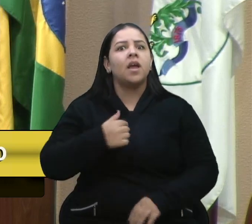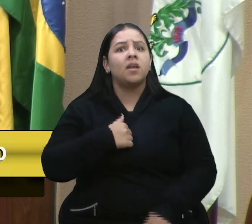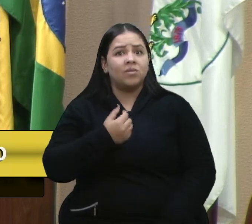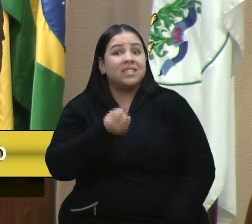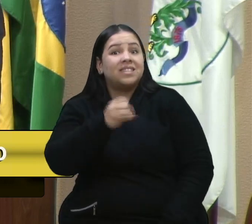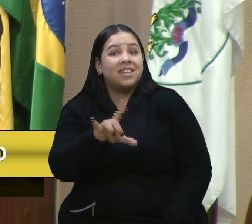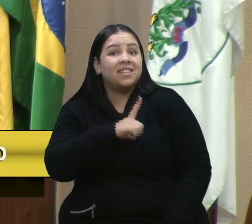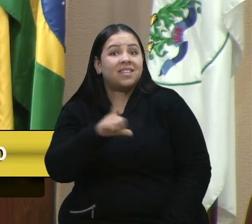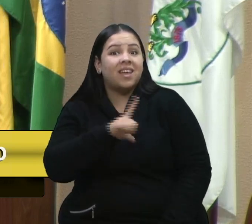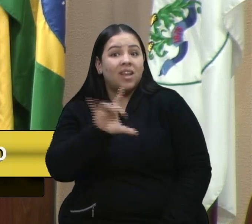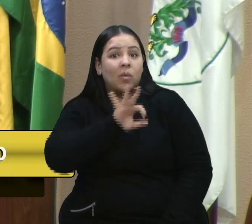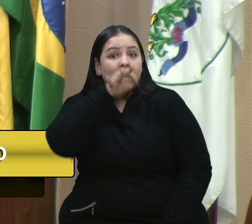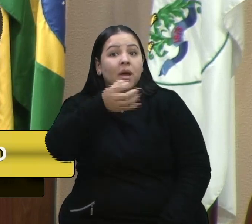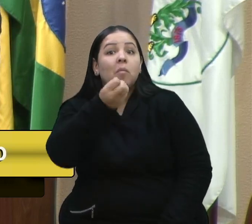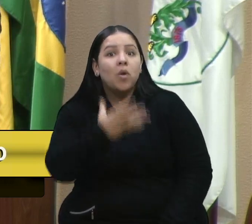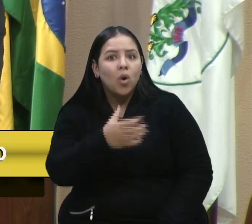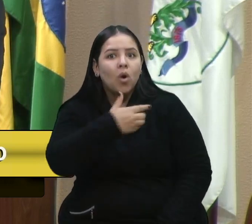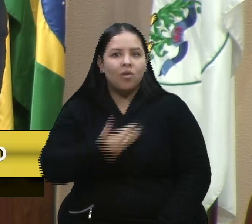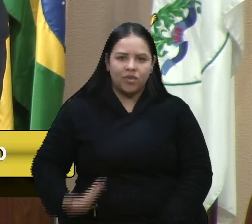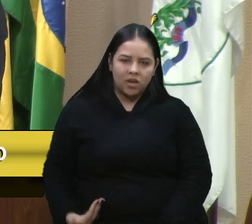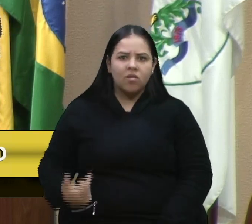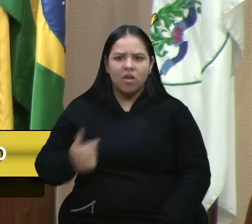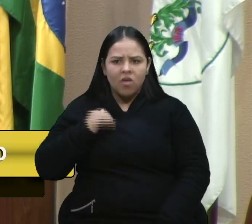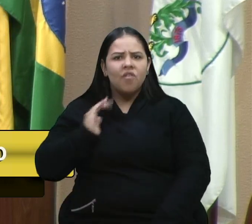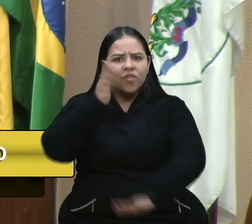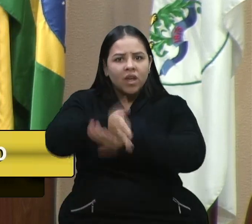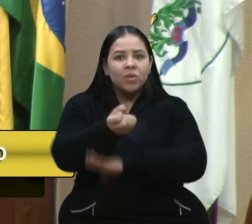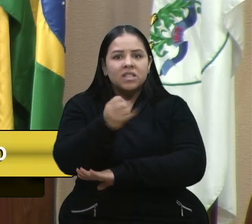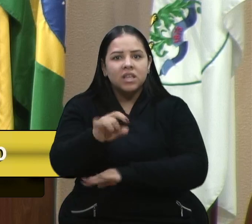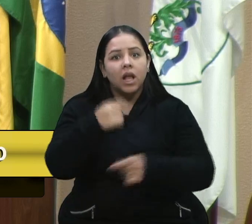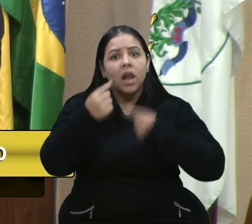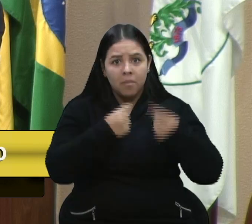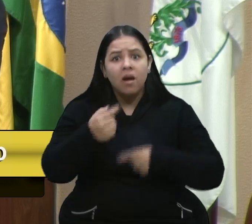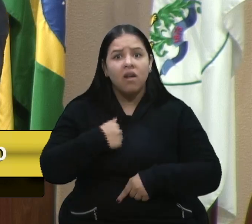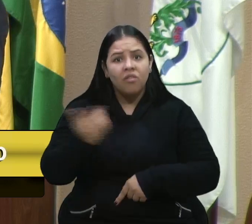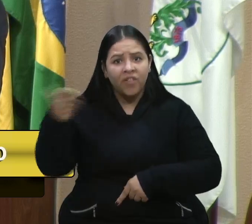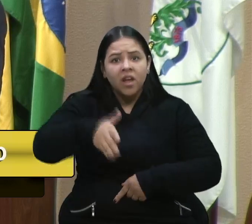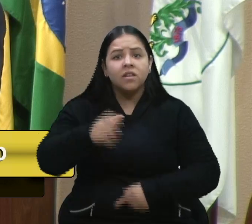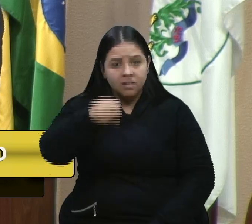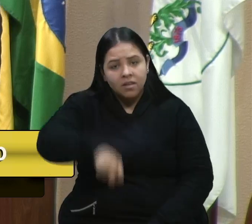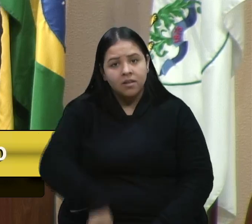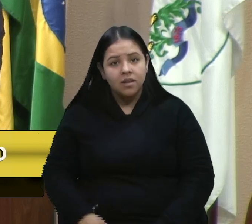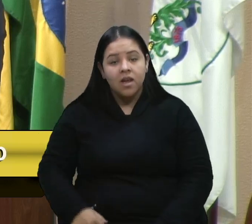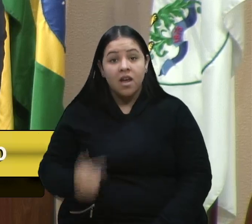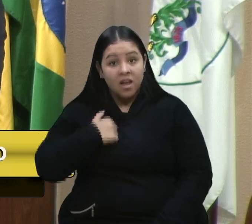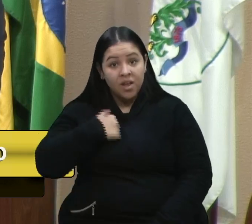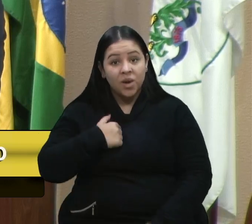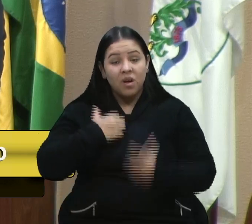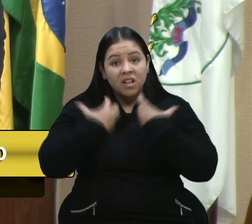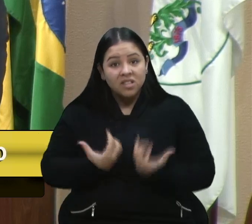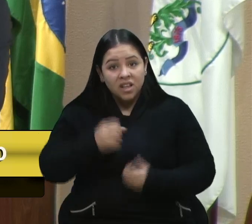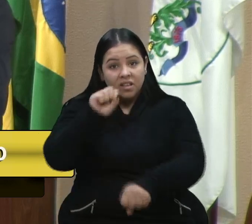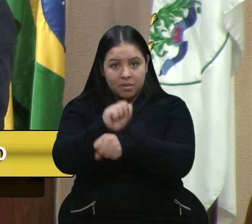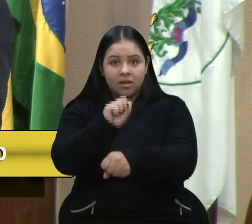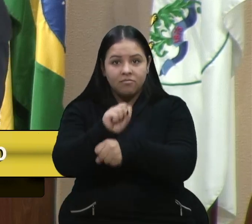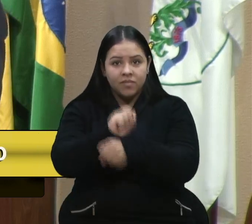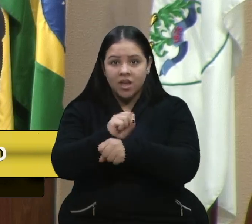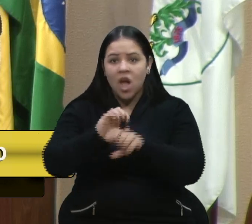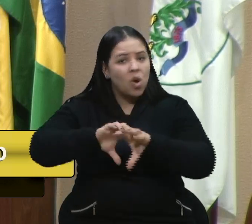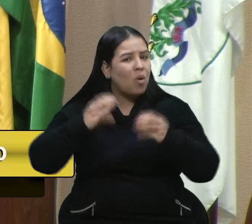governo, o senhor é prova que eu venho aqui e elogio. Quando eu tenho que criticar, eu venho aqui e critico. Então, assim, eu cansei de esperar. Eu acho que a comunidade